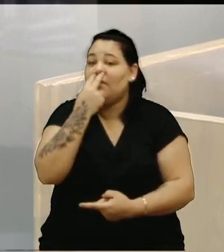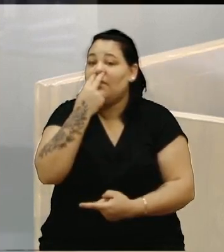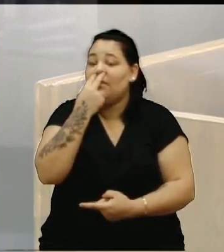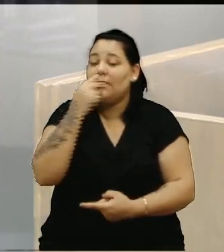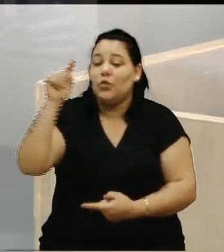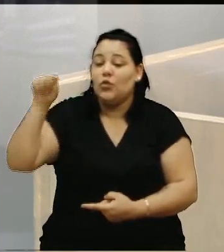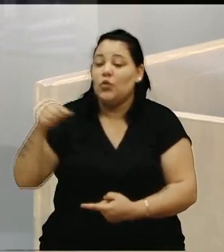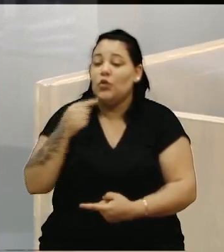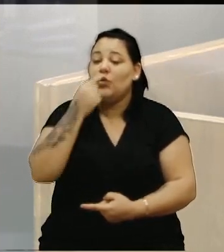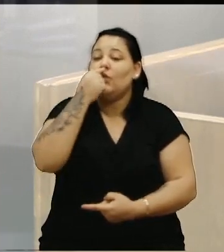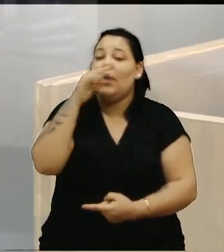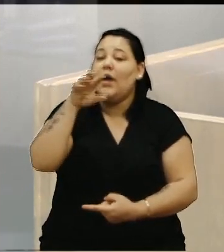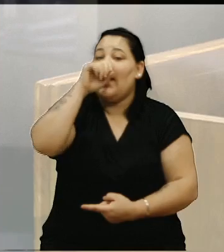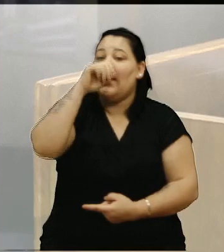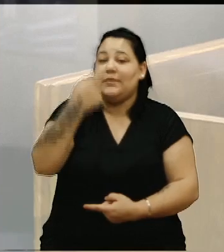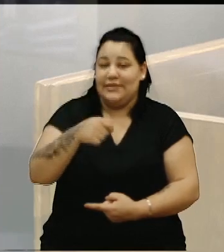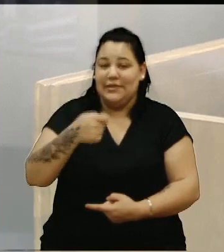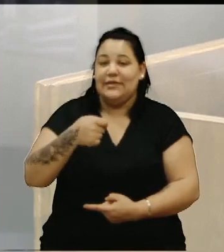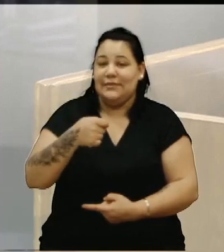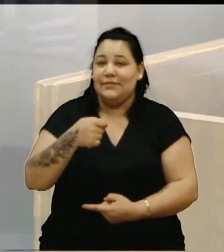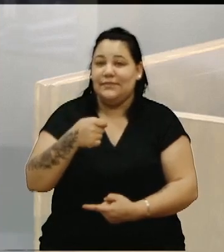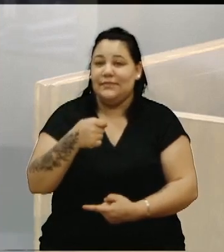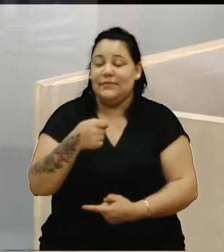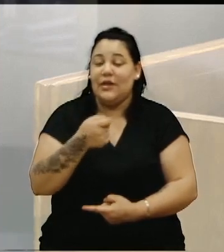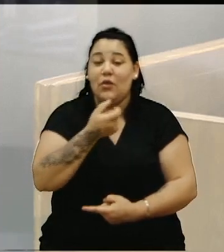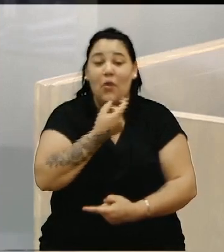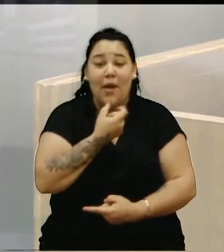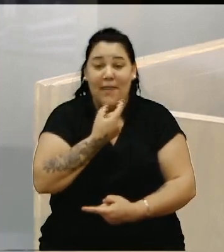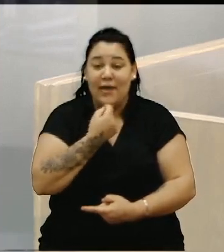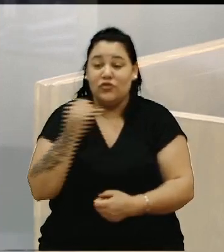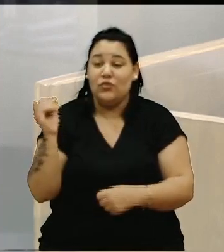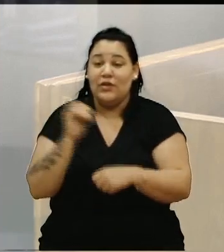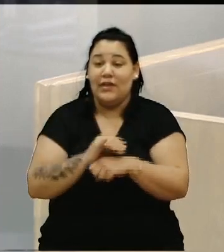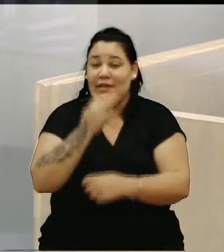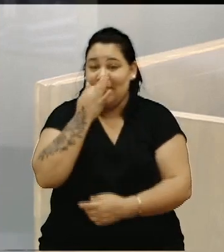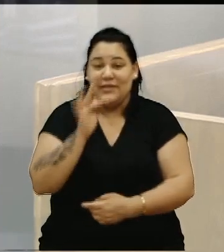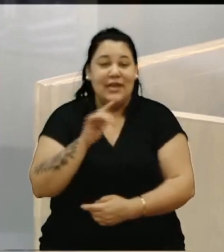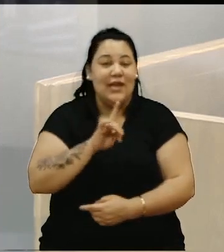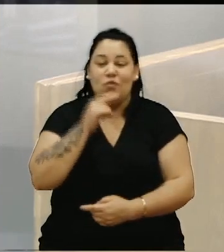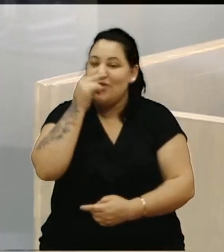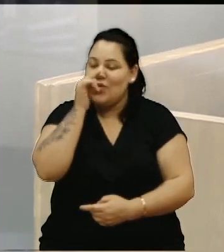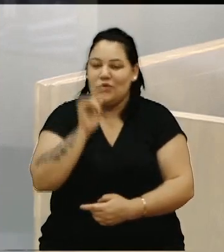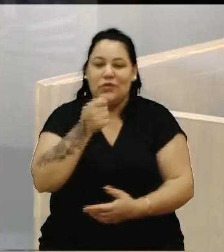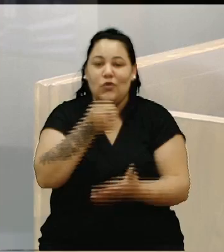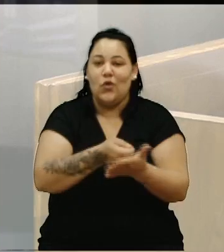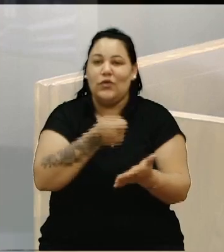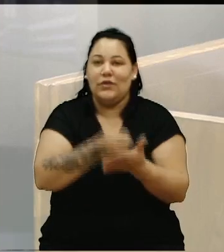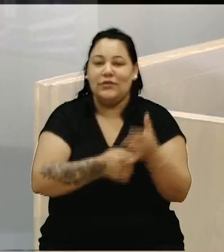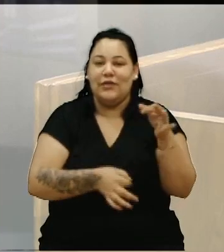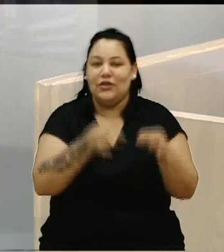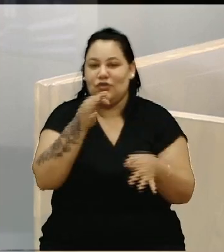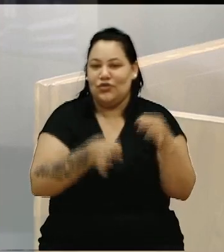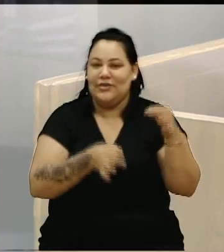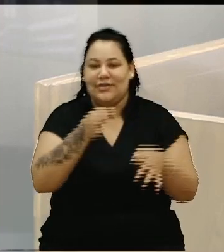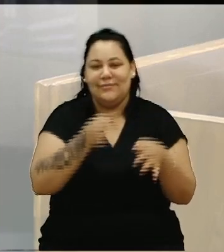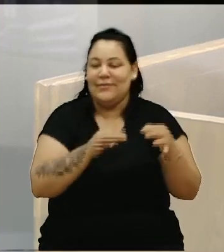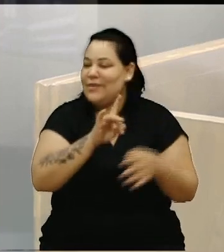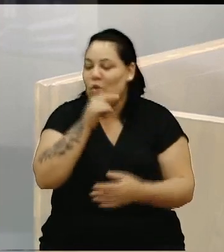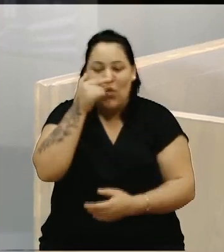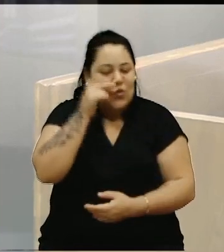toma medicamento importado que vem da França, que eu não consigo ganhar judicialmente há mais de 6 anos, que é para a sobrevivência